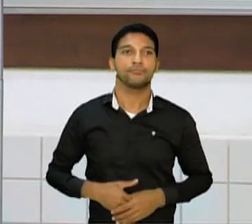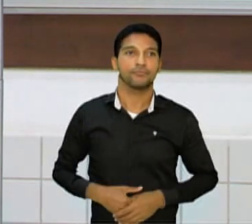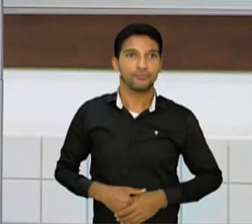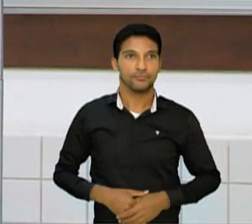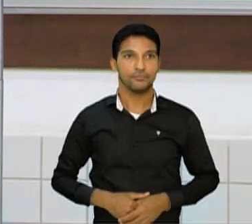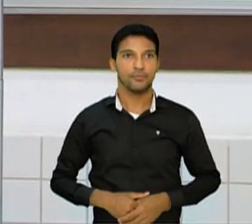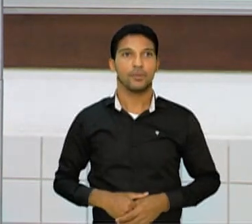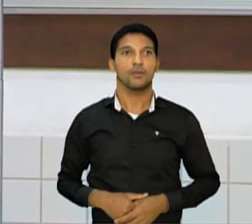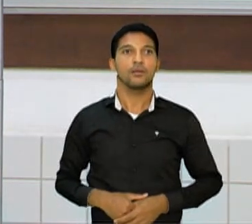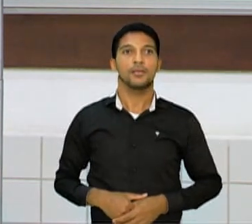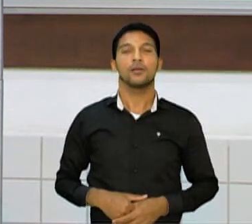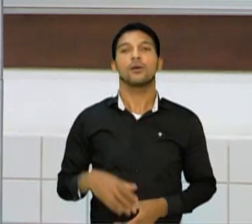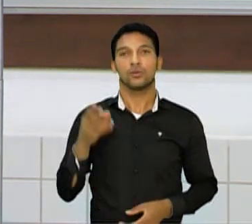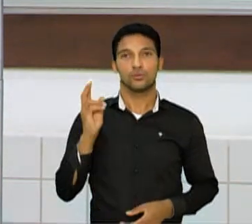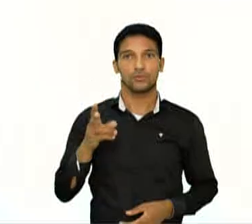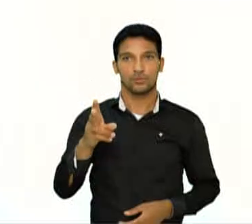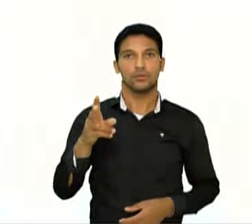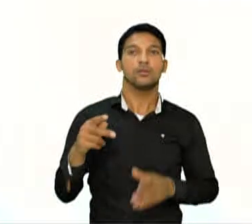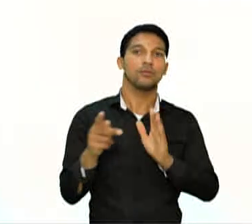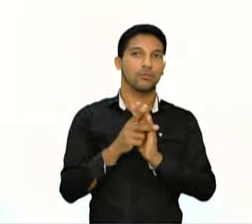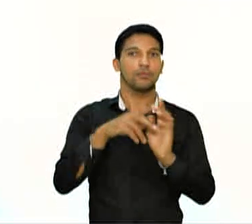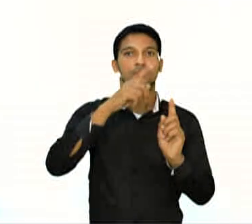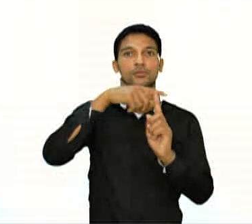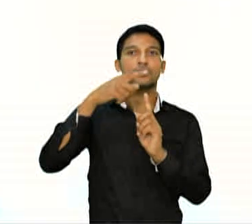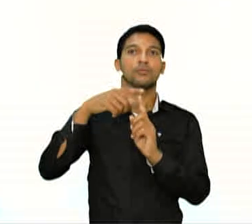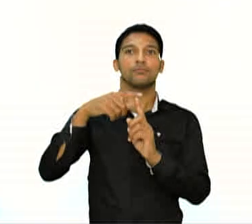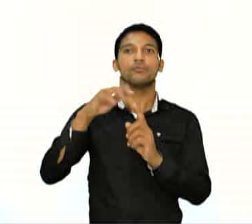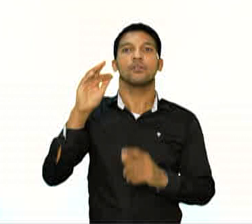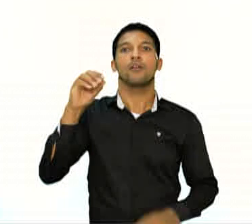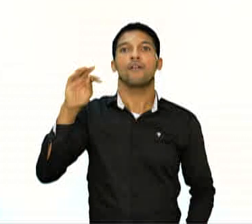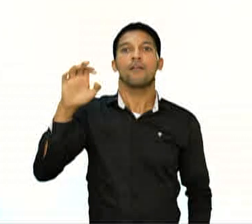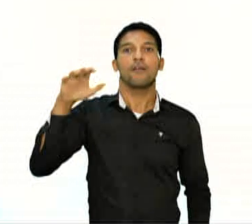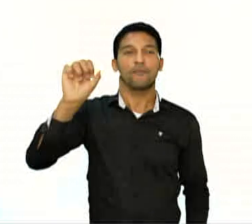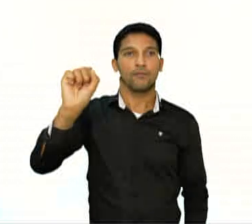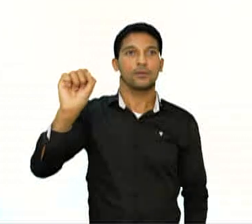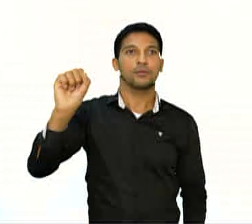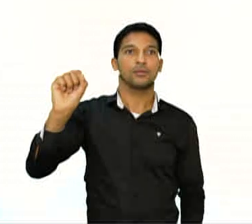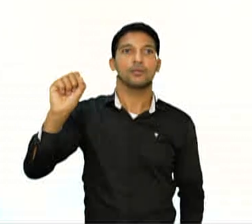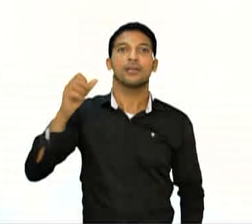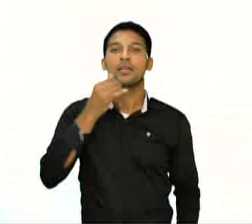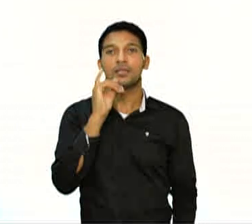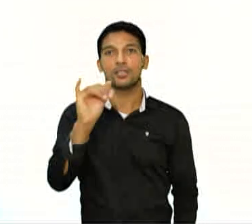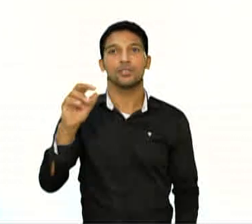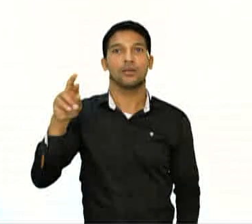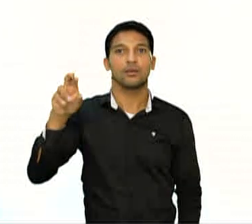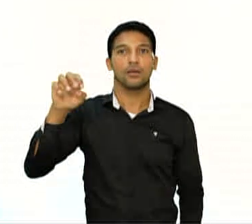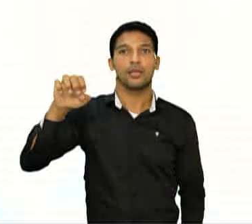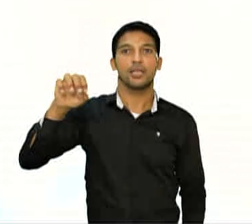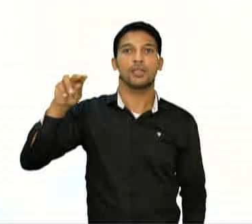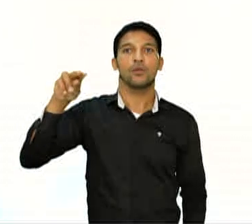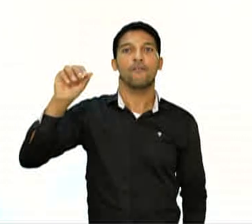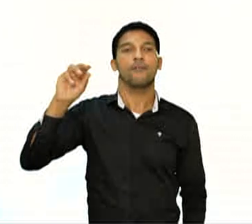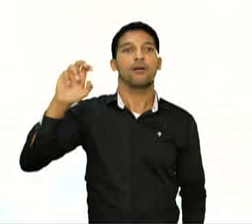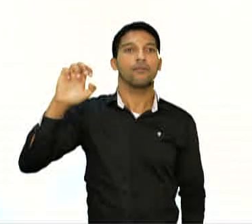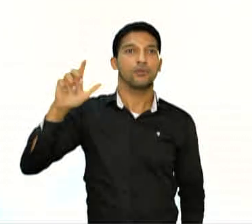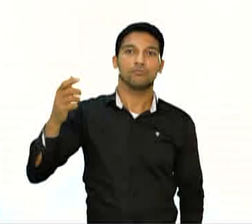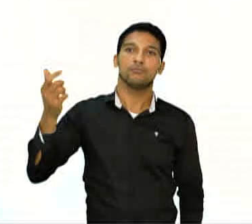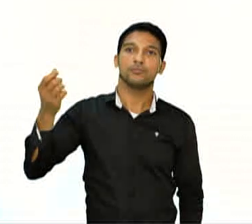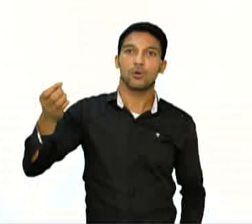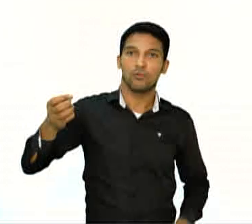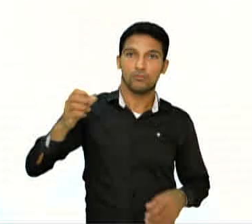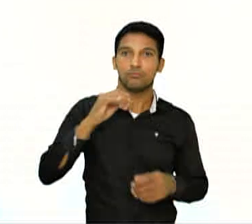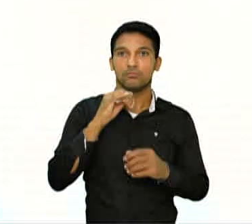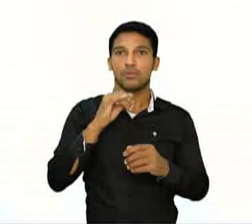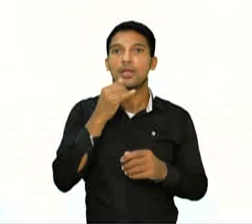exemplos de renováveis. Nós vamos ter algumas bem específicas e conhecidas de vocês. O urânio, que é utilizado principalmente dentro da